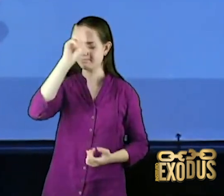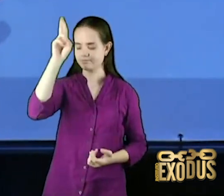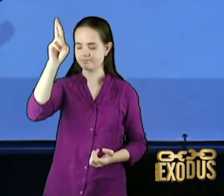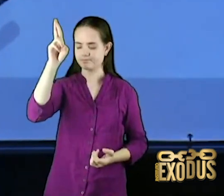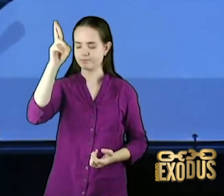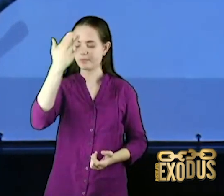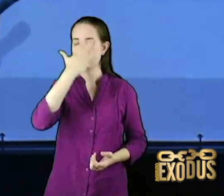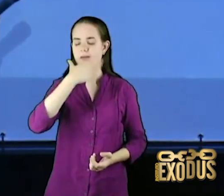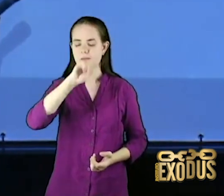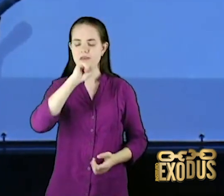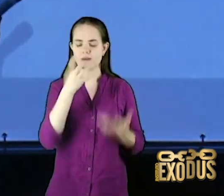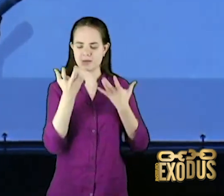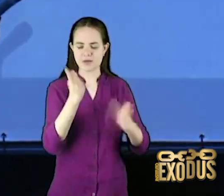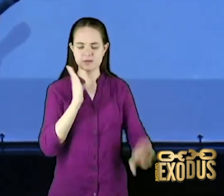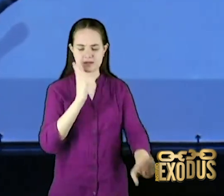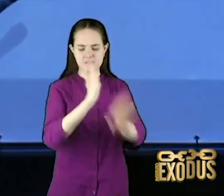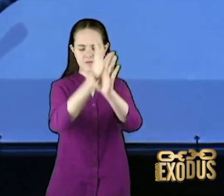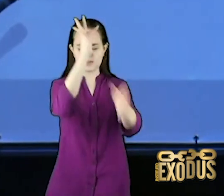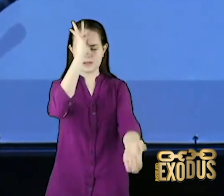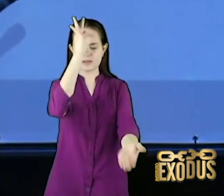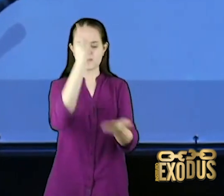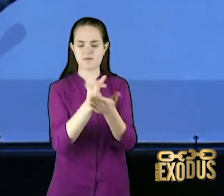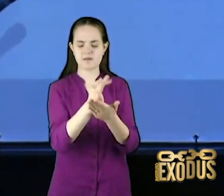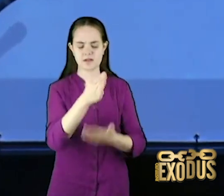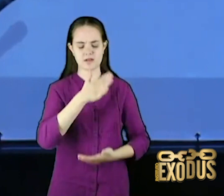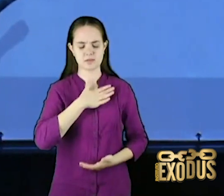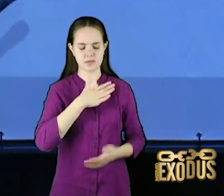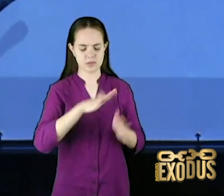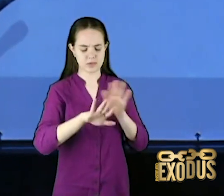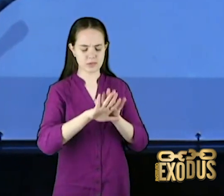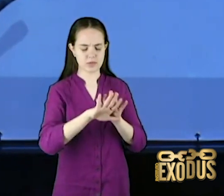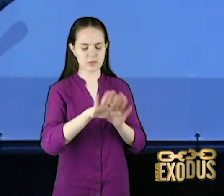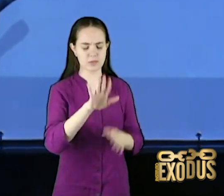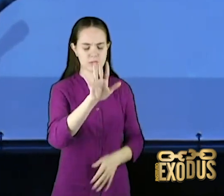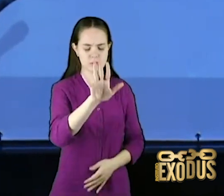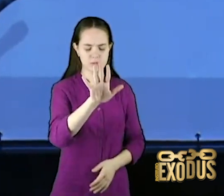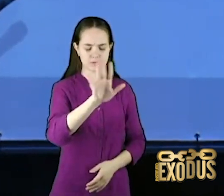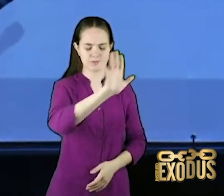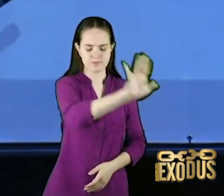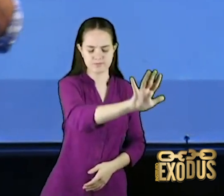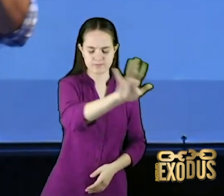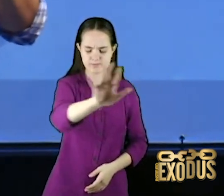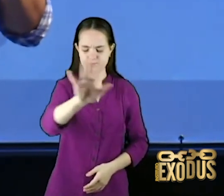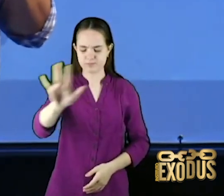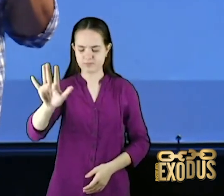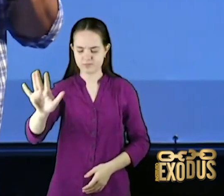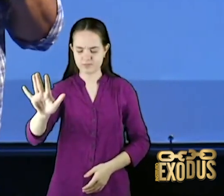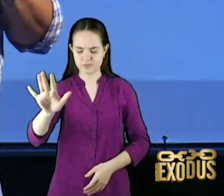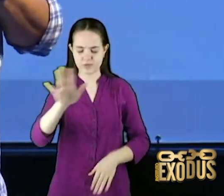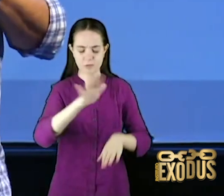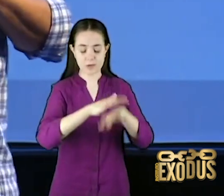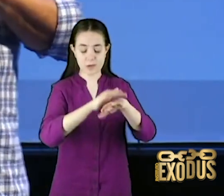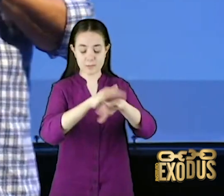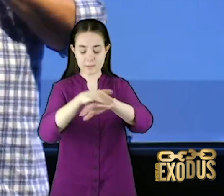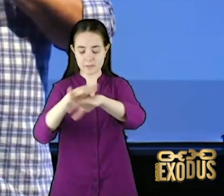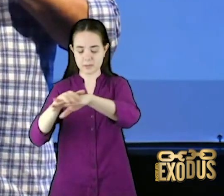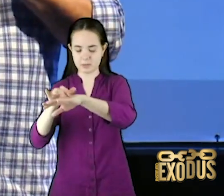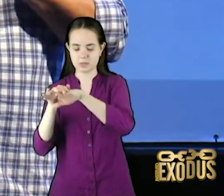Pai, eu quero pela fé colocar a minha mão, eu coloco a minha mão sobre a mão dos teus